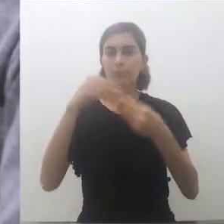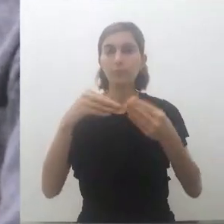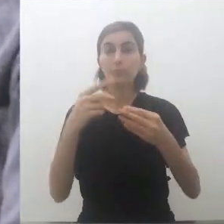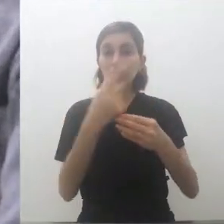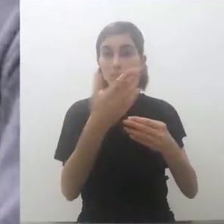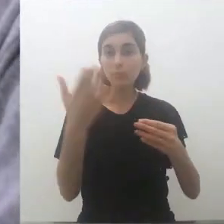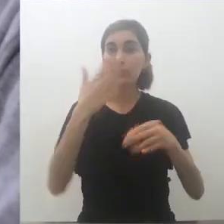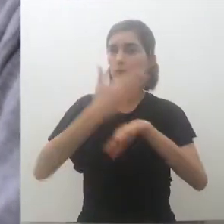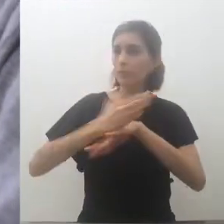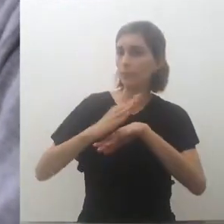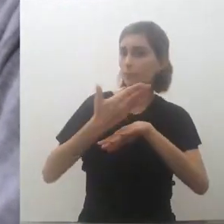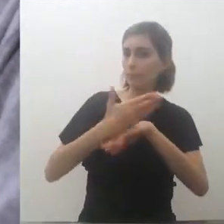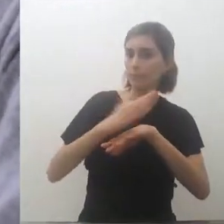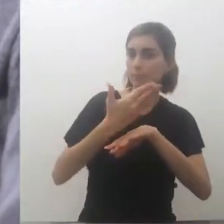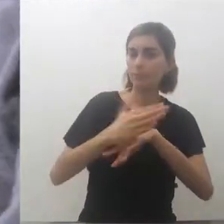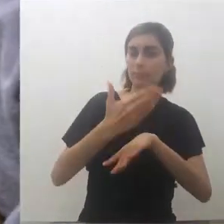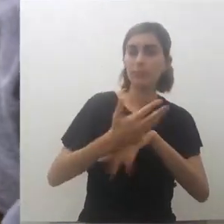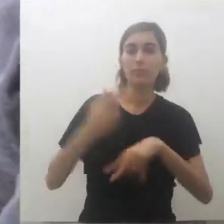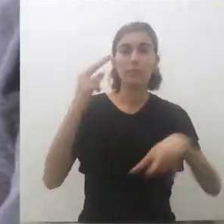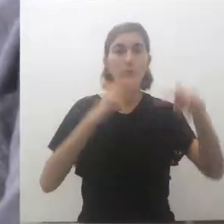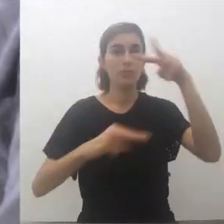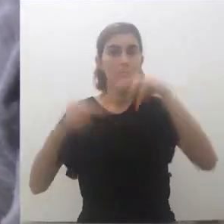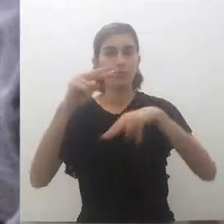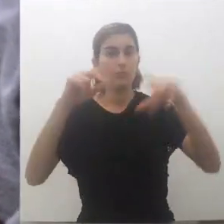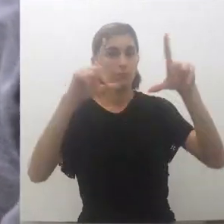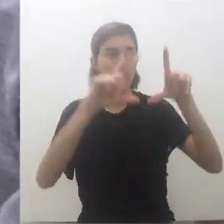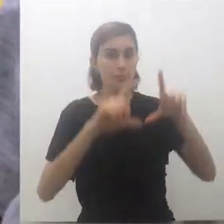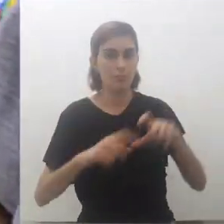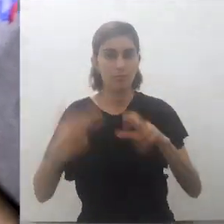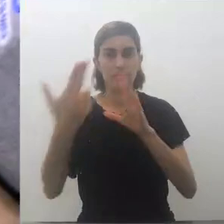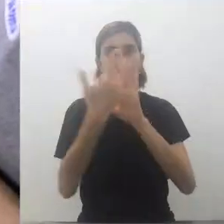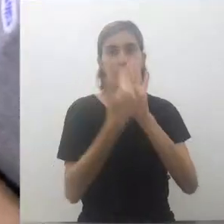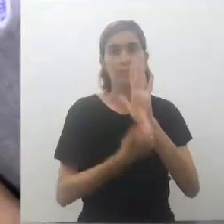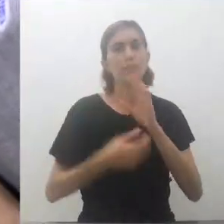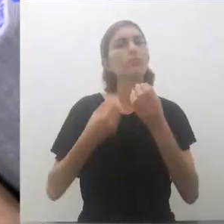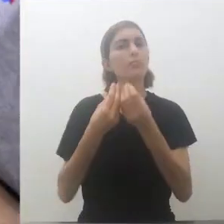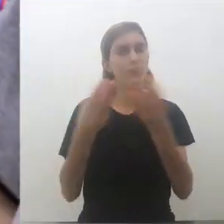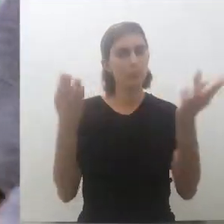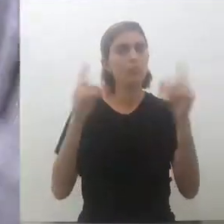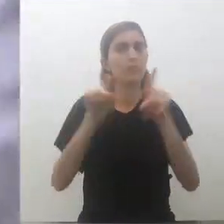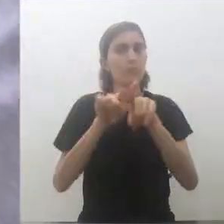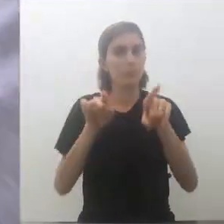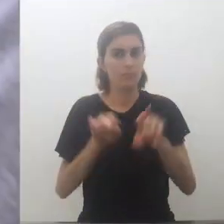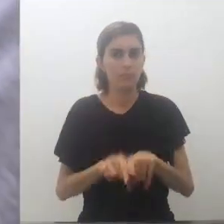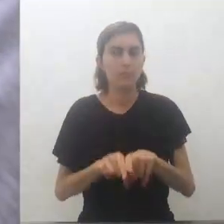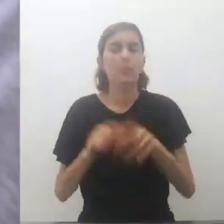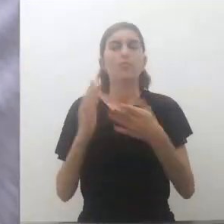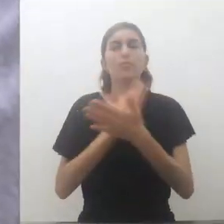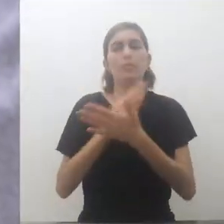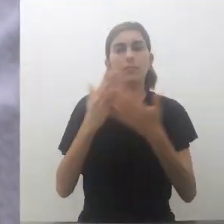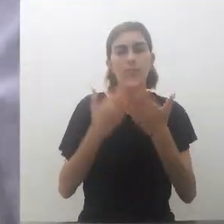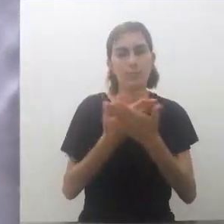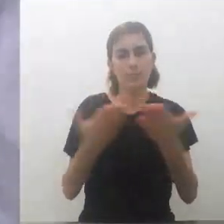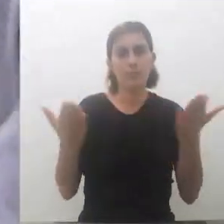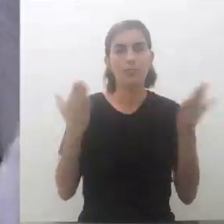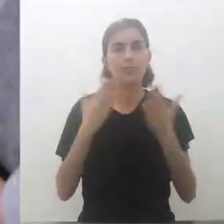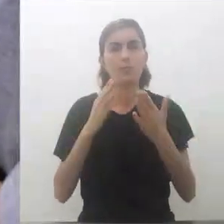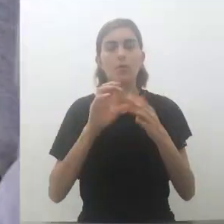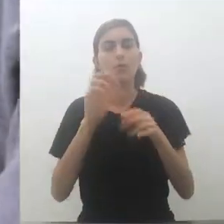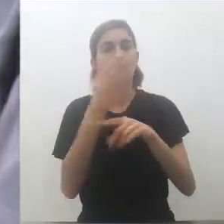praticar, olhar a imagem, também estarei disponibilizando essas imagens de alguma forma, ou no